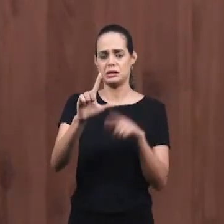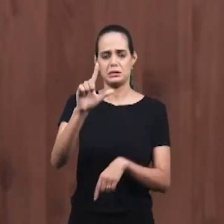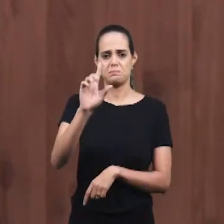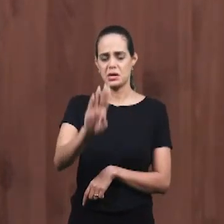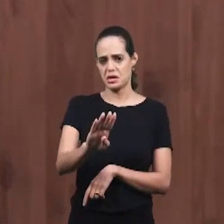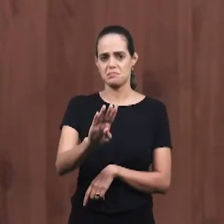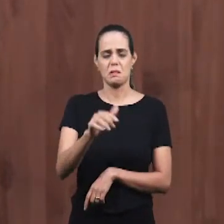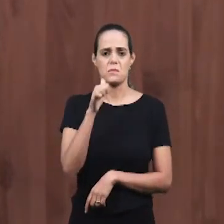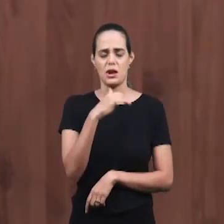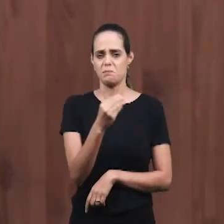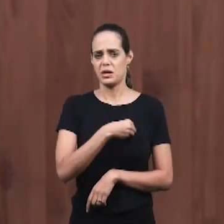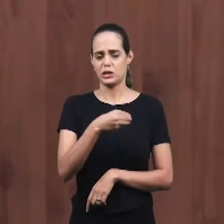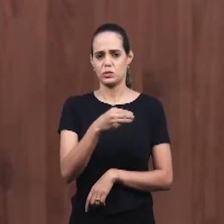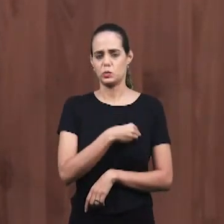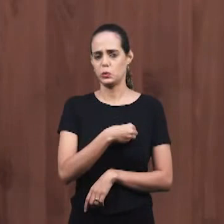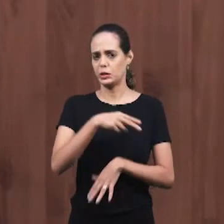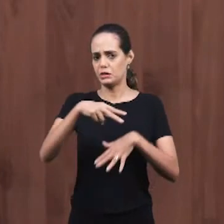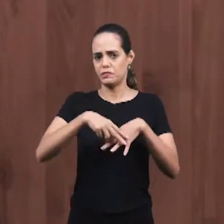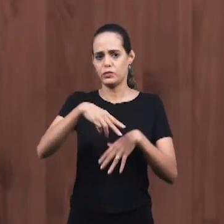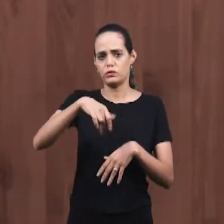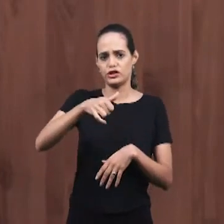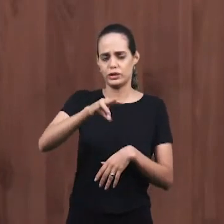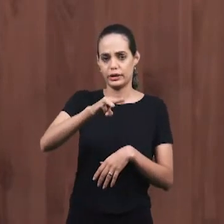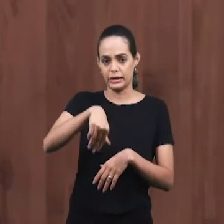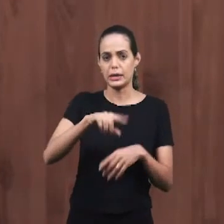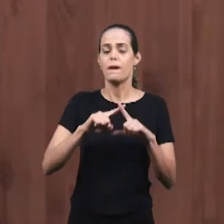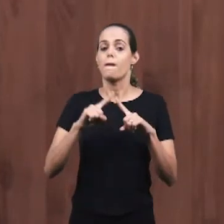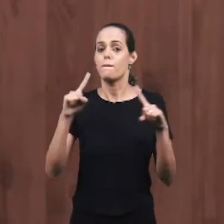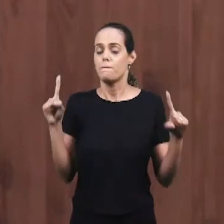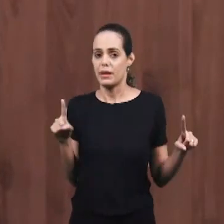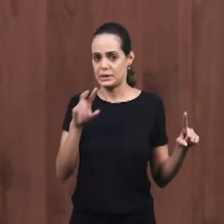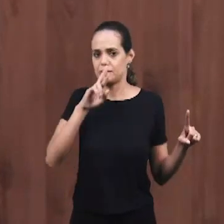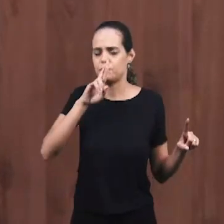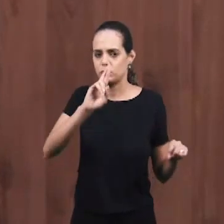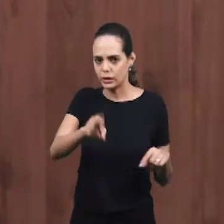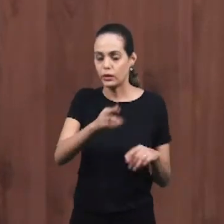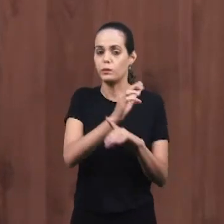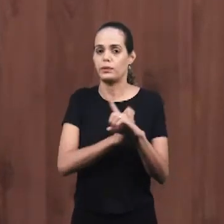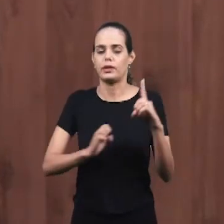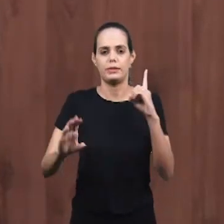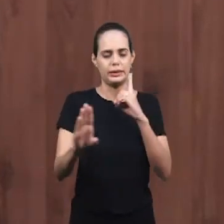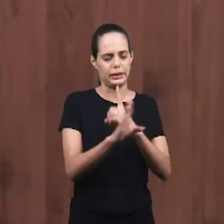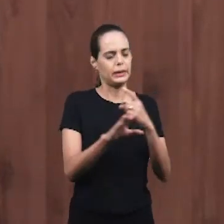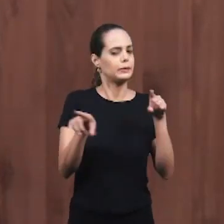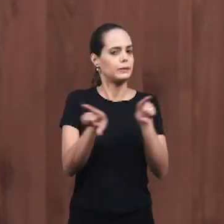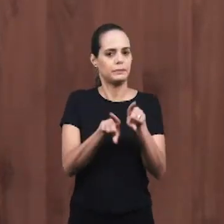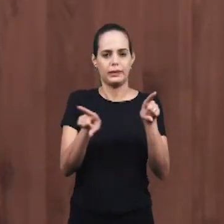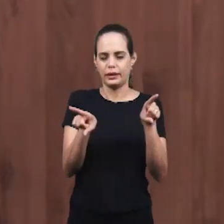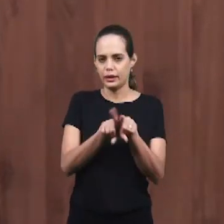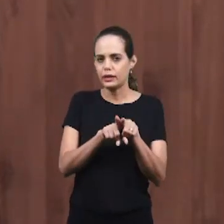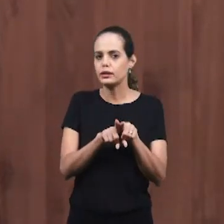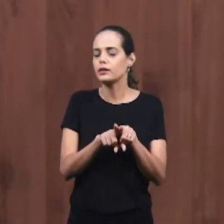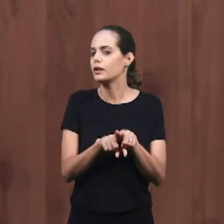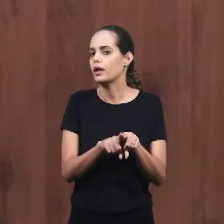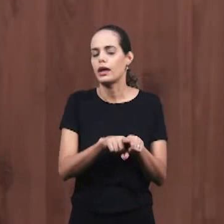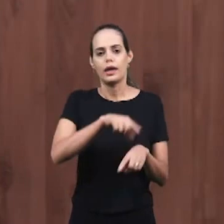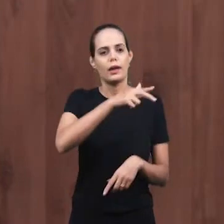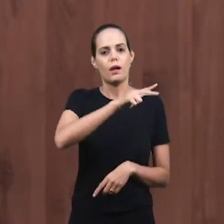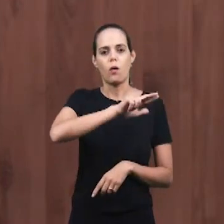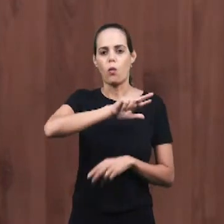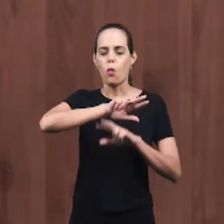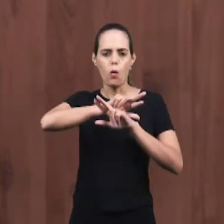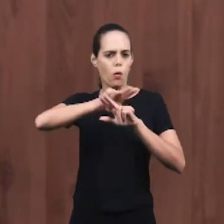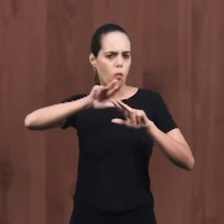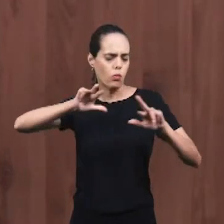mulher pecadora e também a viúva de Naim. Mas os irmãos responderam enviando para a Escola Bíblica Dominical outras